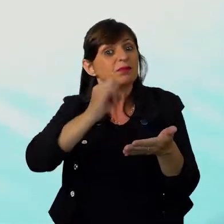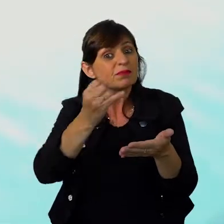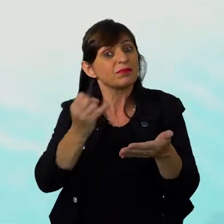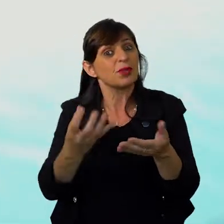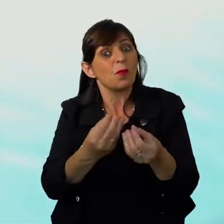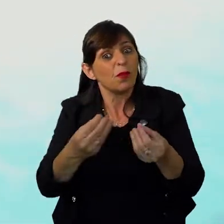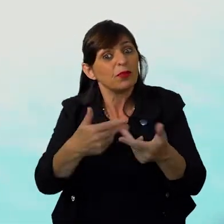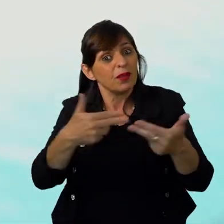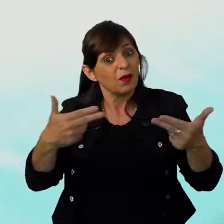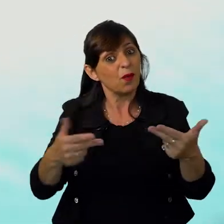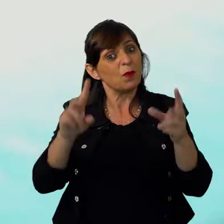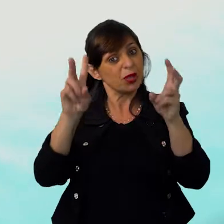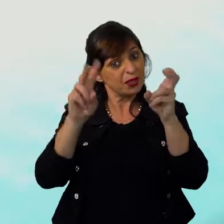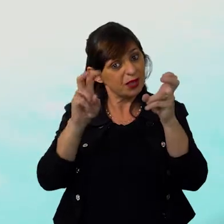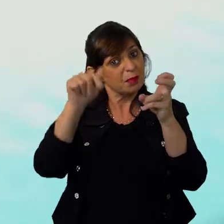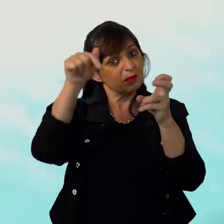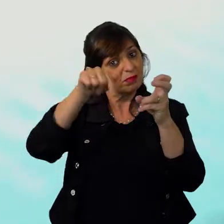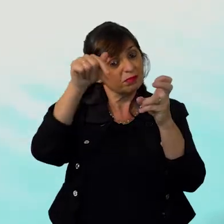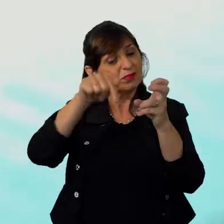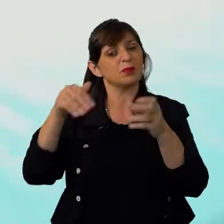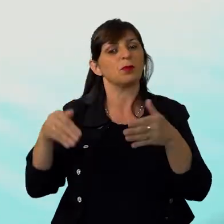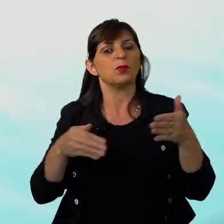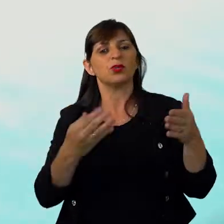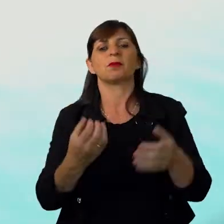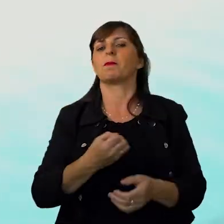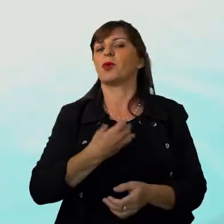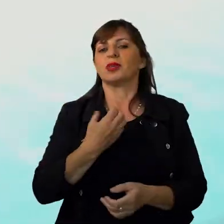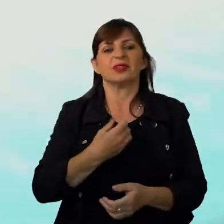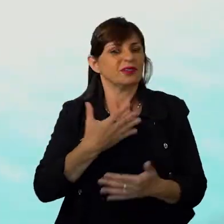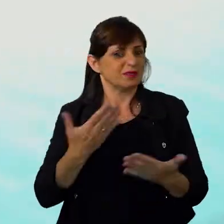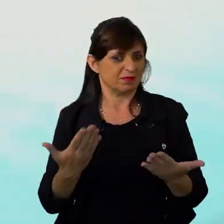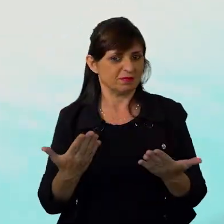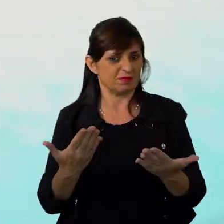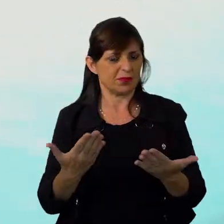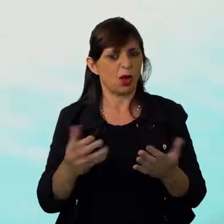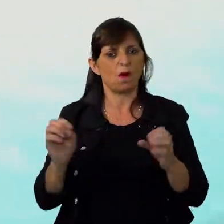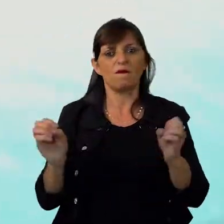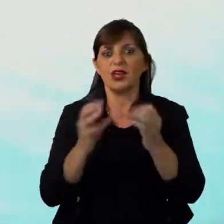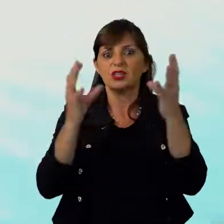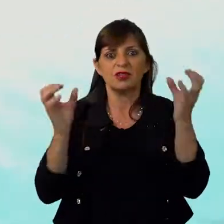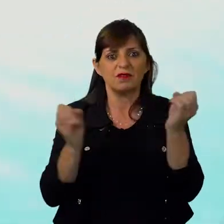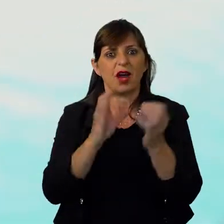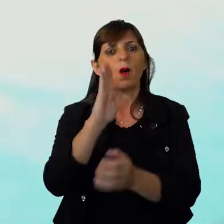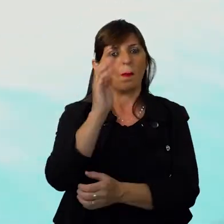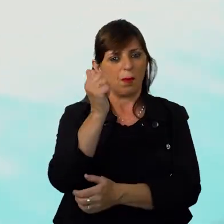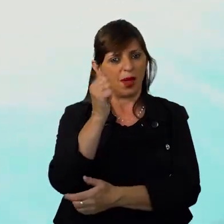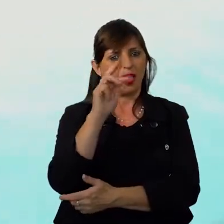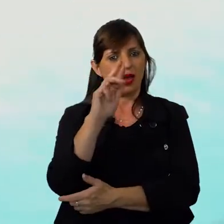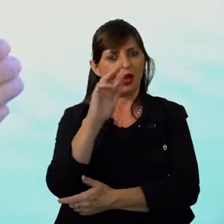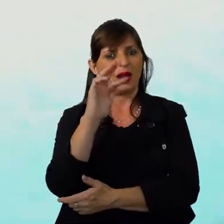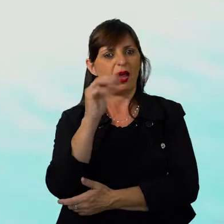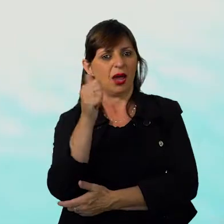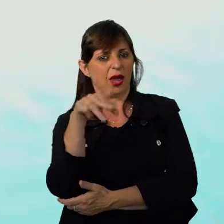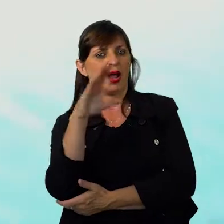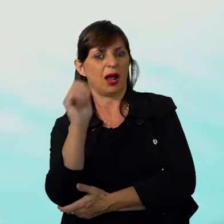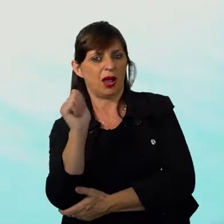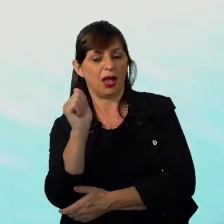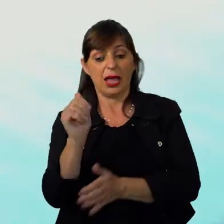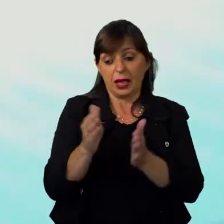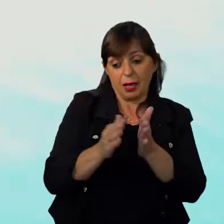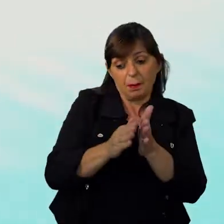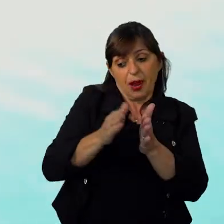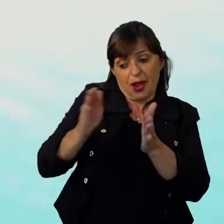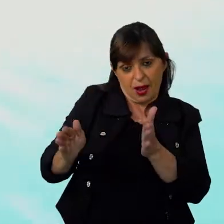quando nos encontramos nos festivais de barranca os temas são entre duas